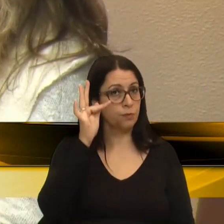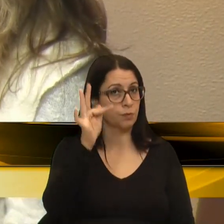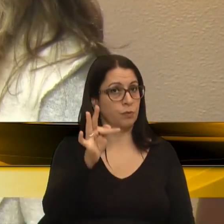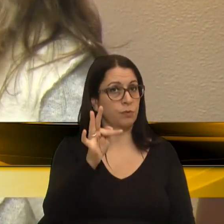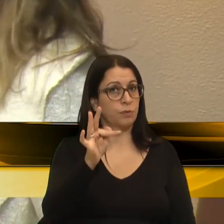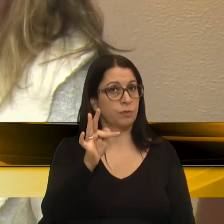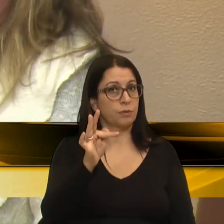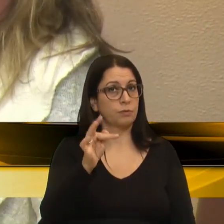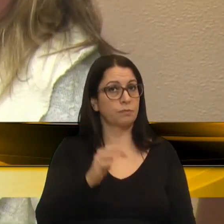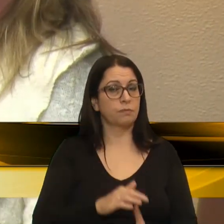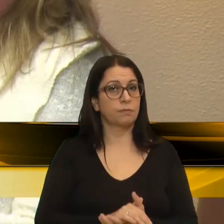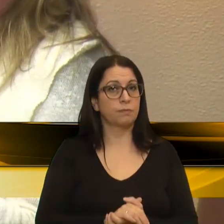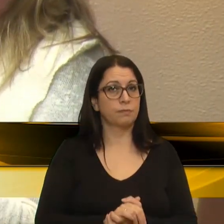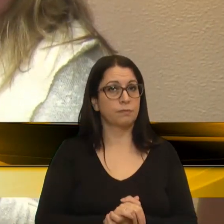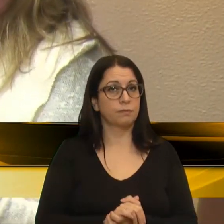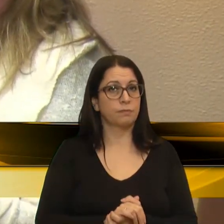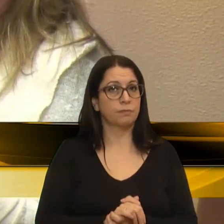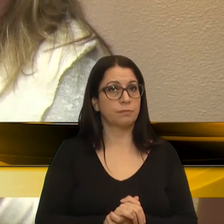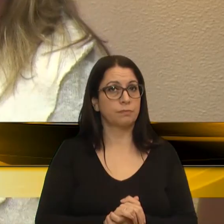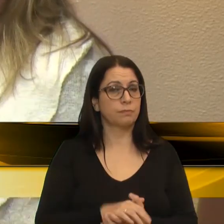precisamos